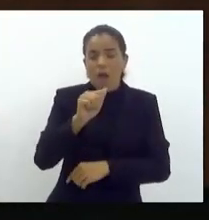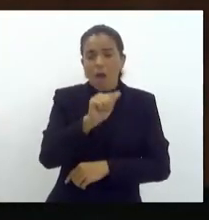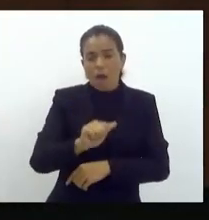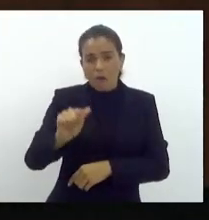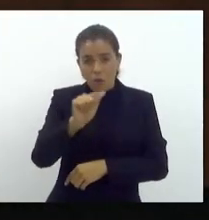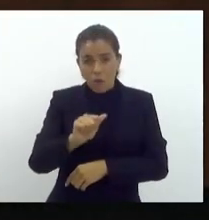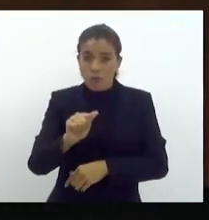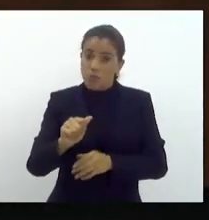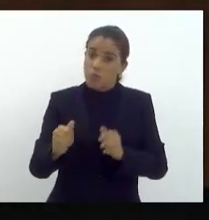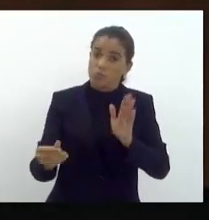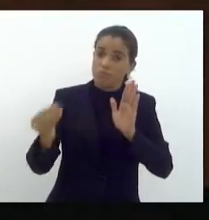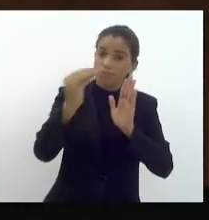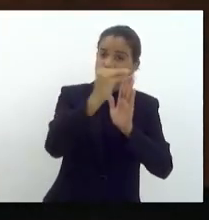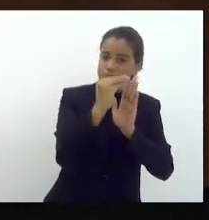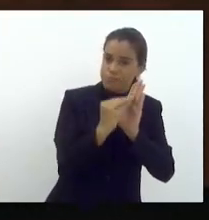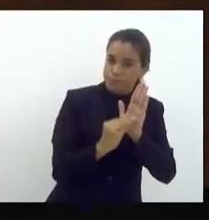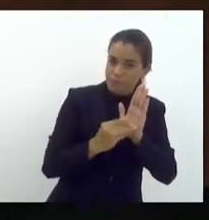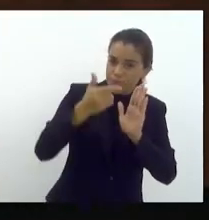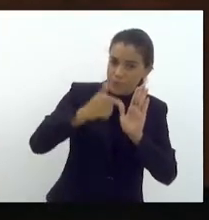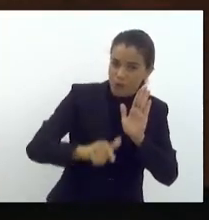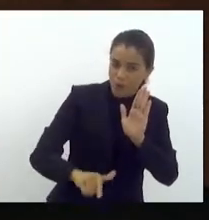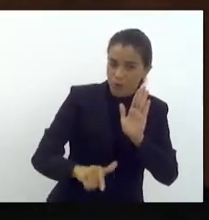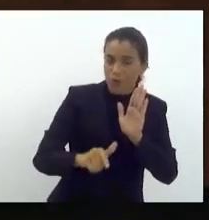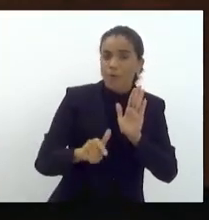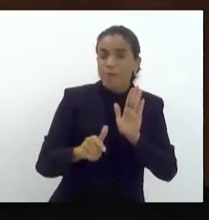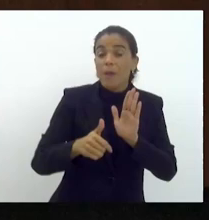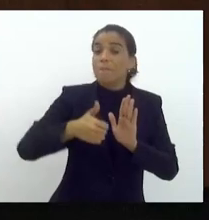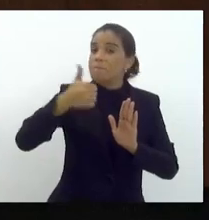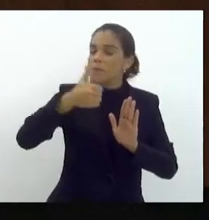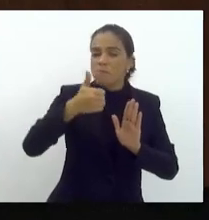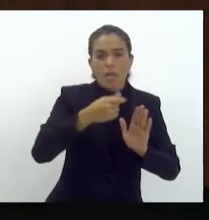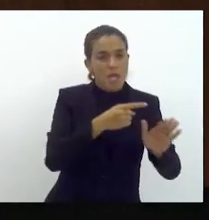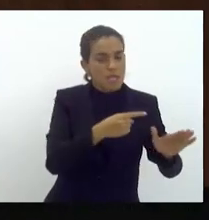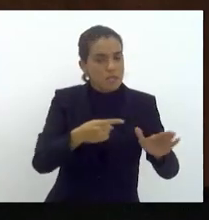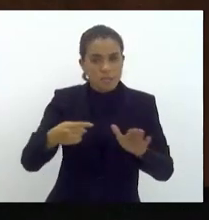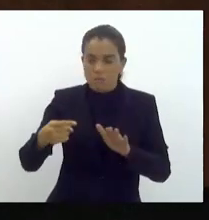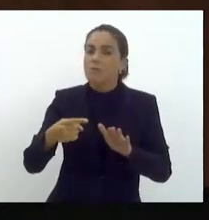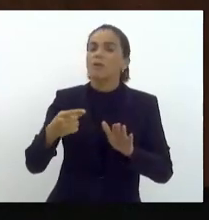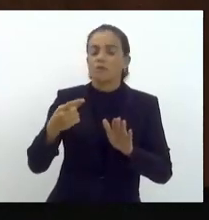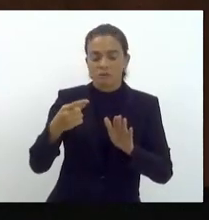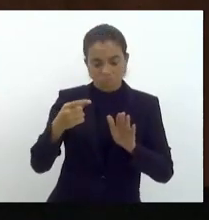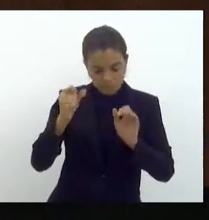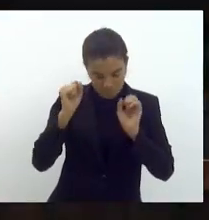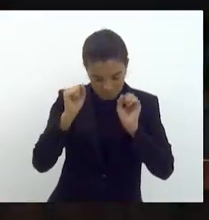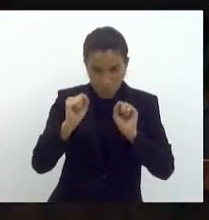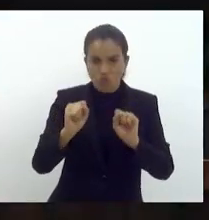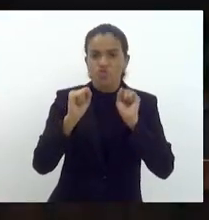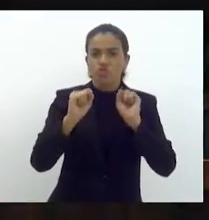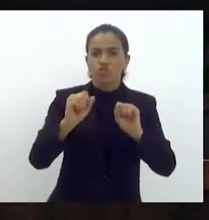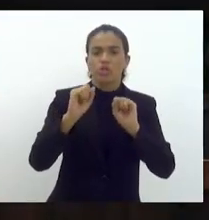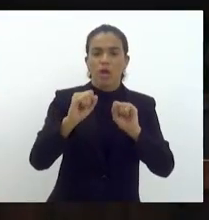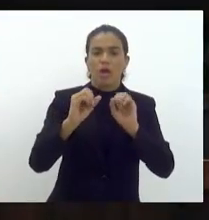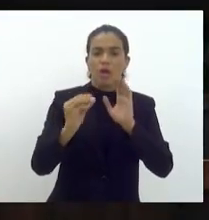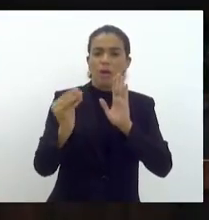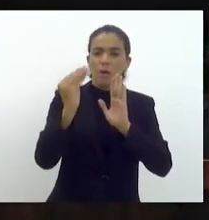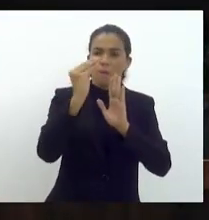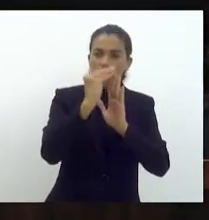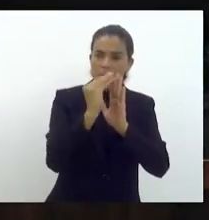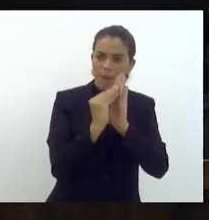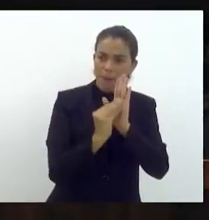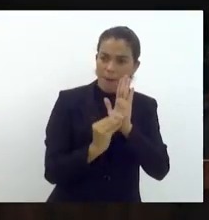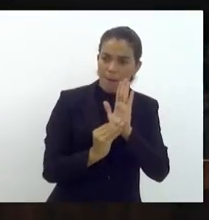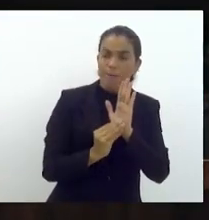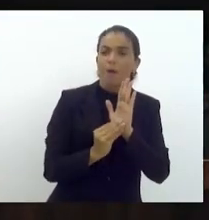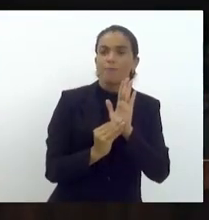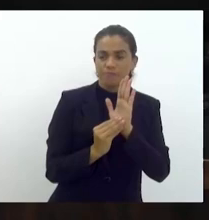projeto vai voltar então para não ser a primeira sessão Nossa após acesso já é todos os projetos